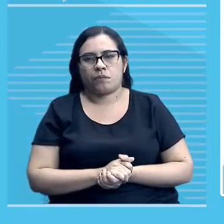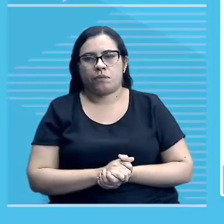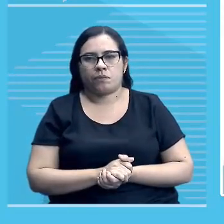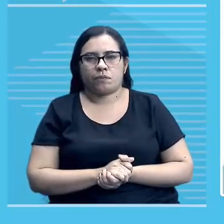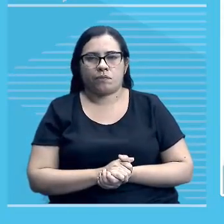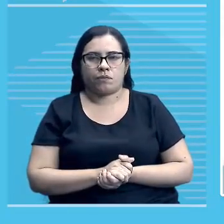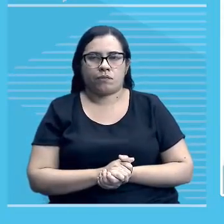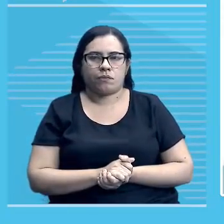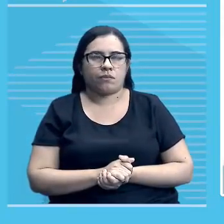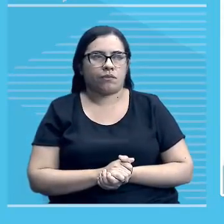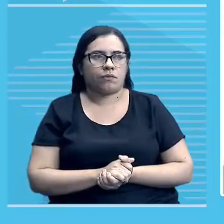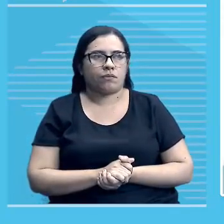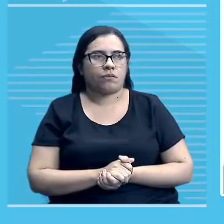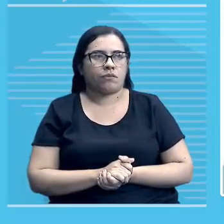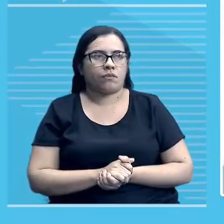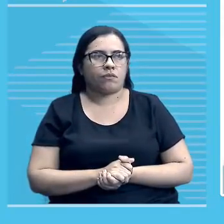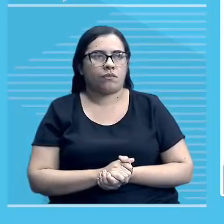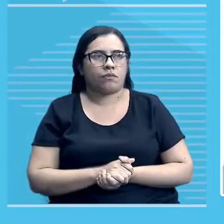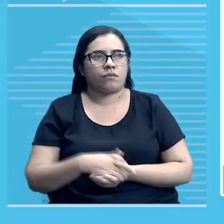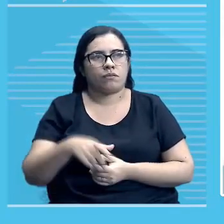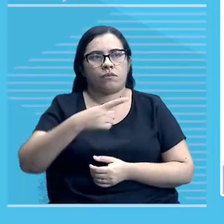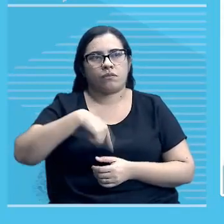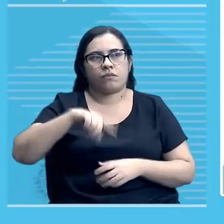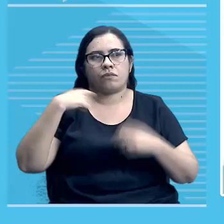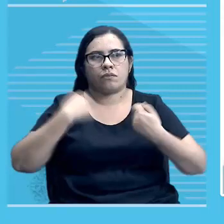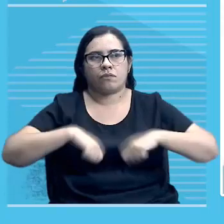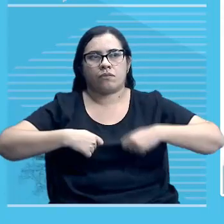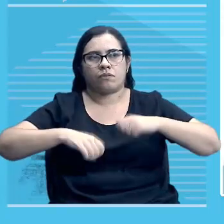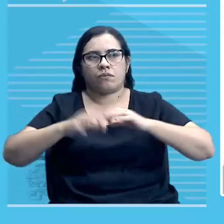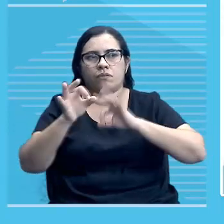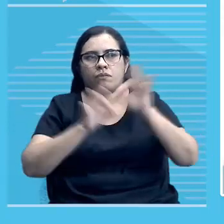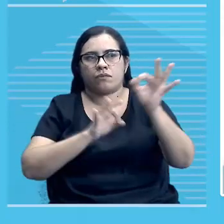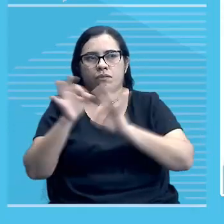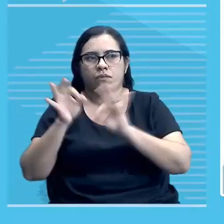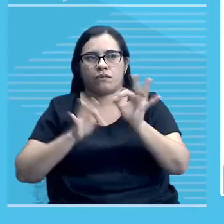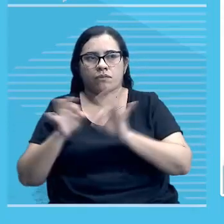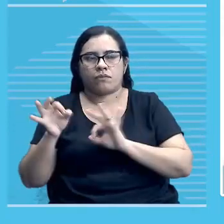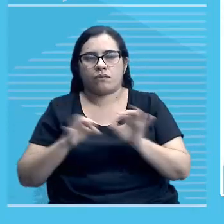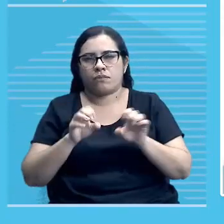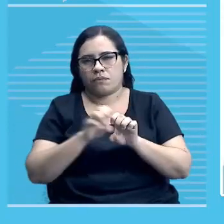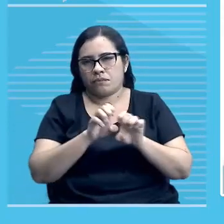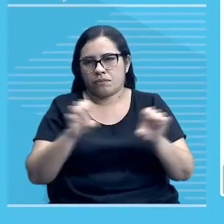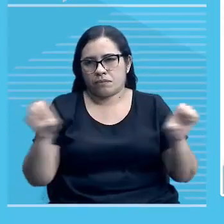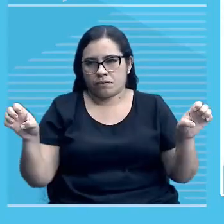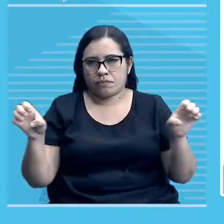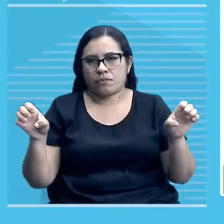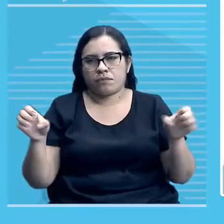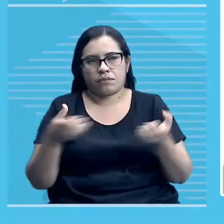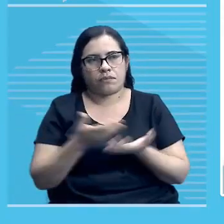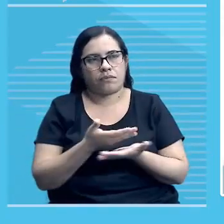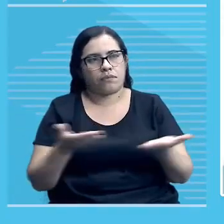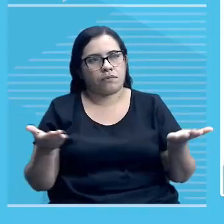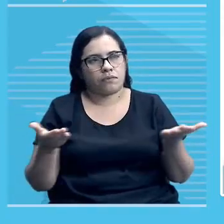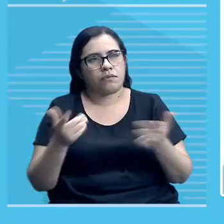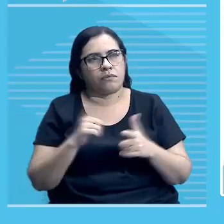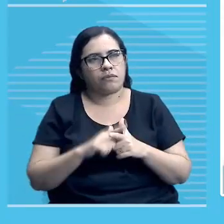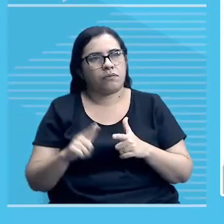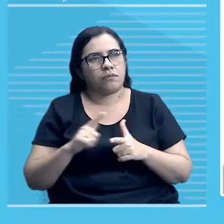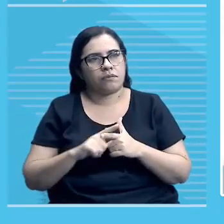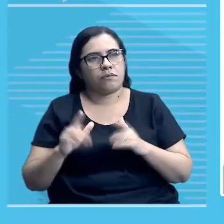E nós temos que montar, equacionar esse probleminha aí.